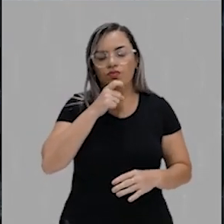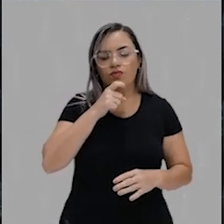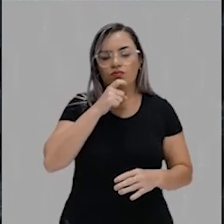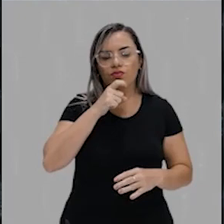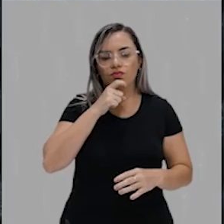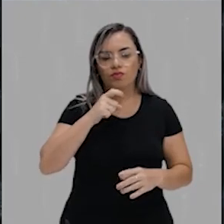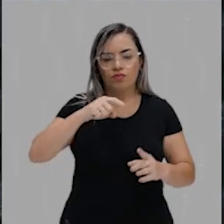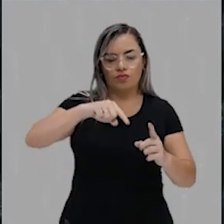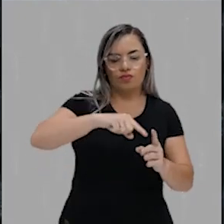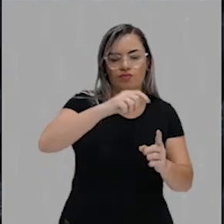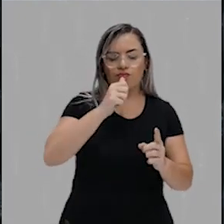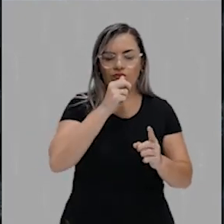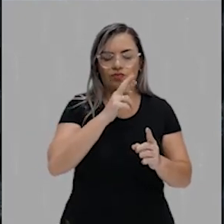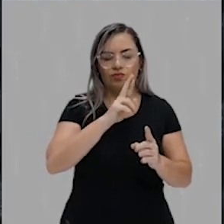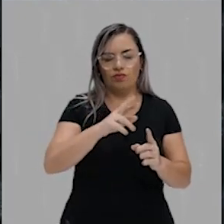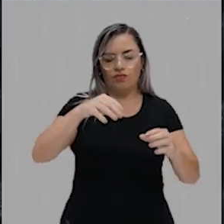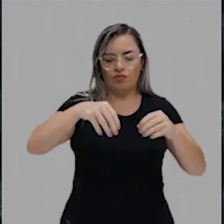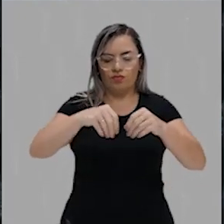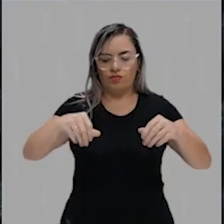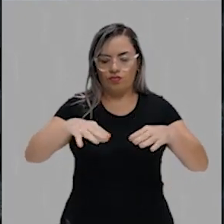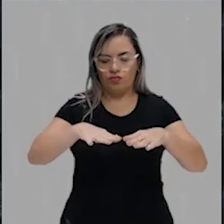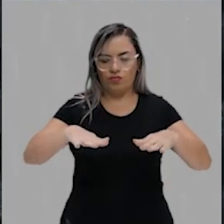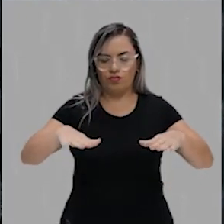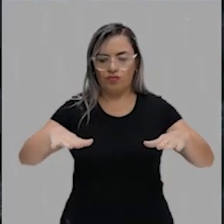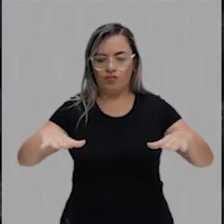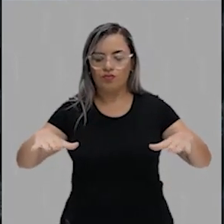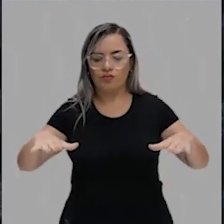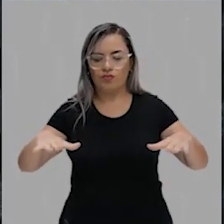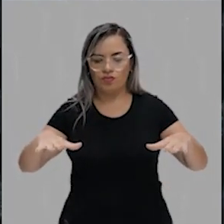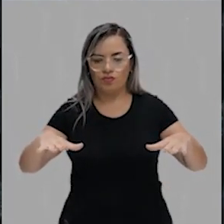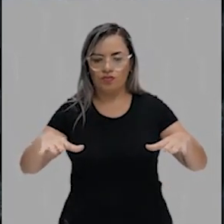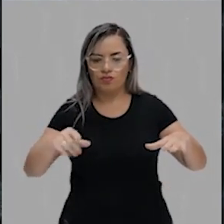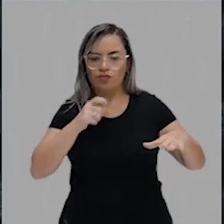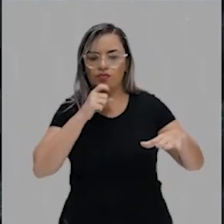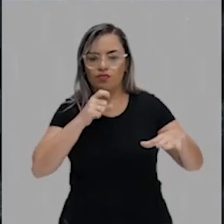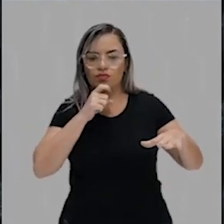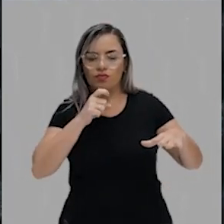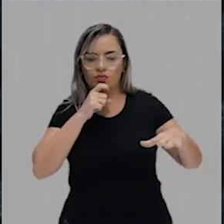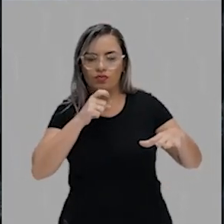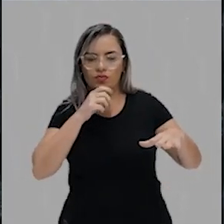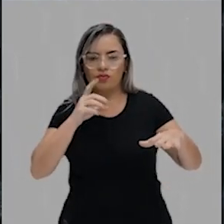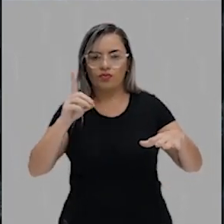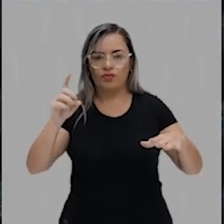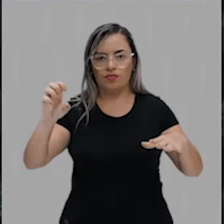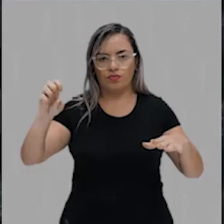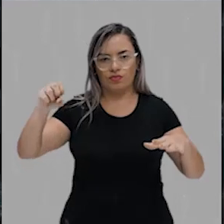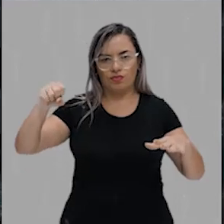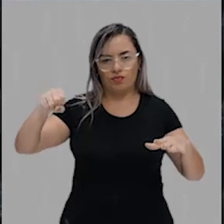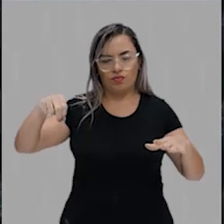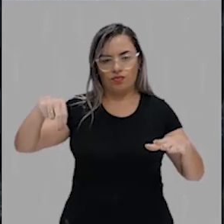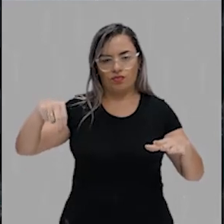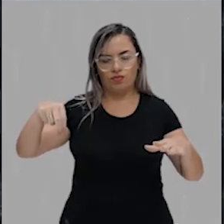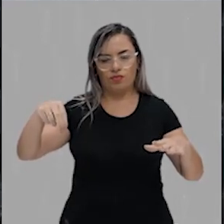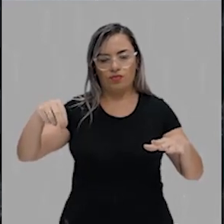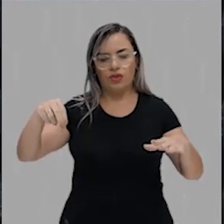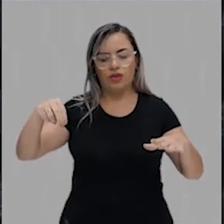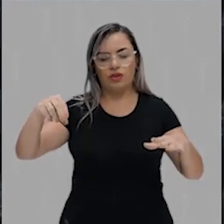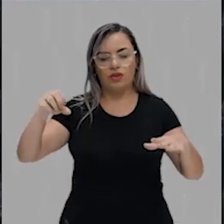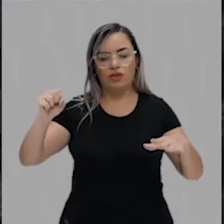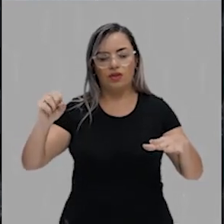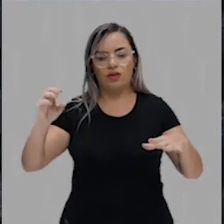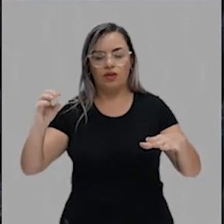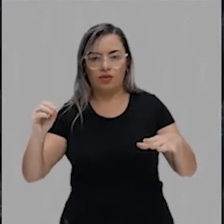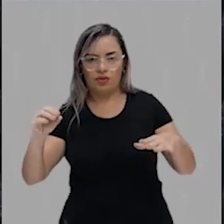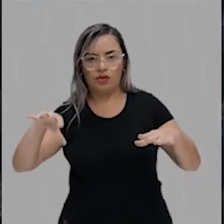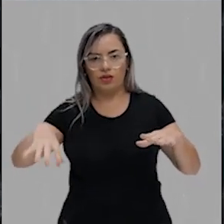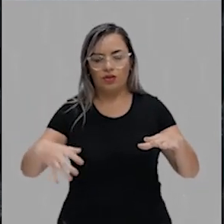próximo aqui à superfície, ele é mais gelado, ele é mais denso, mais pesado. Então, vai acontecer